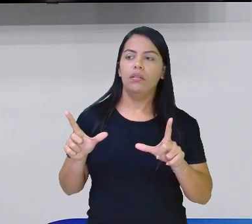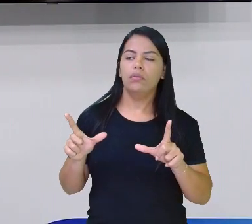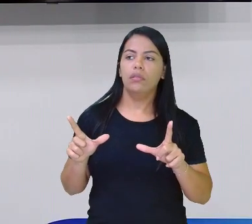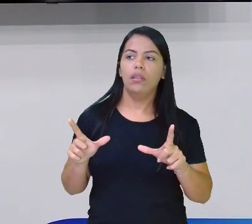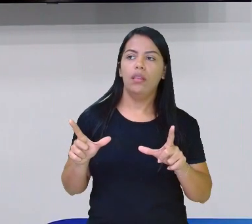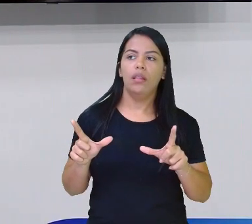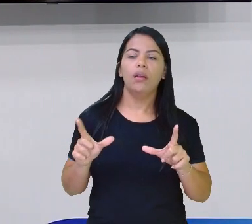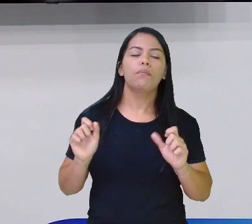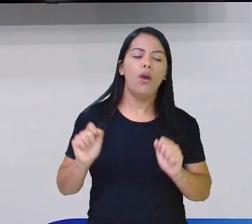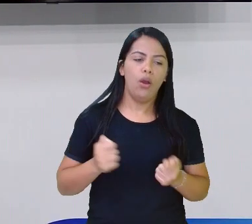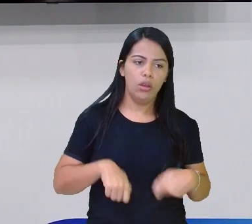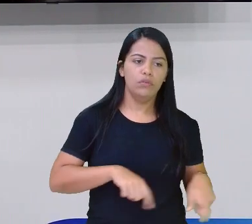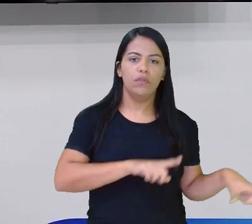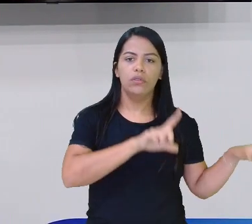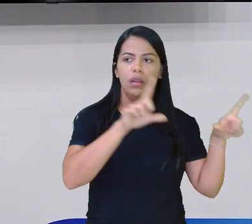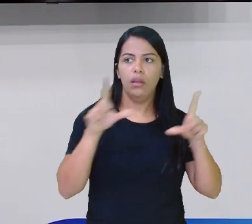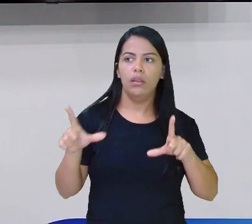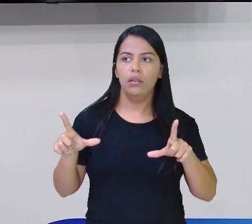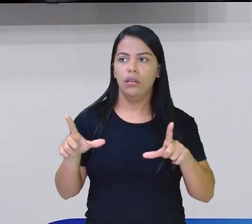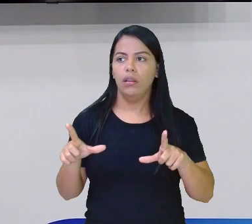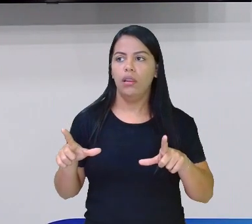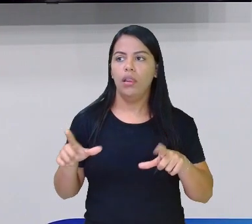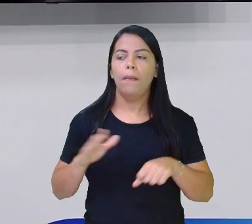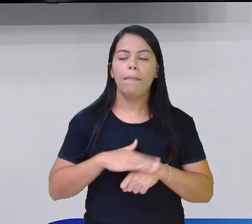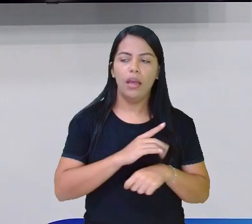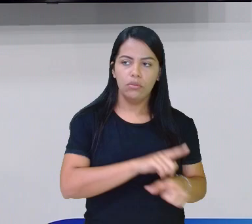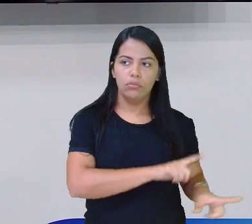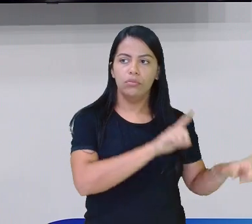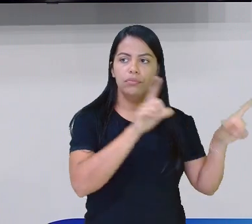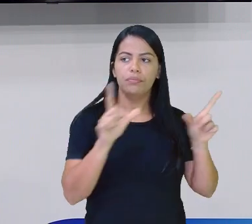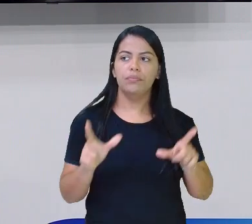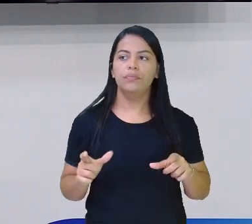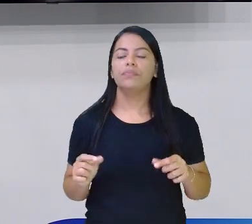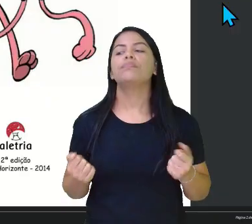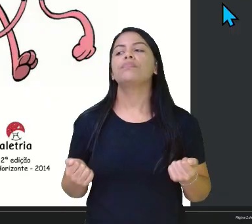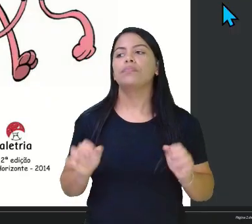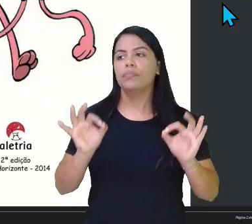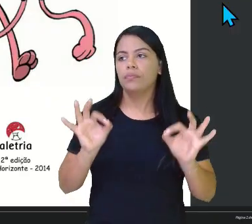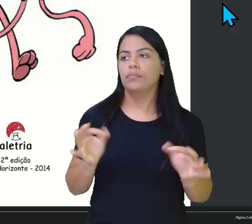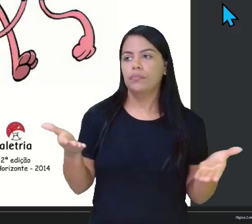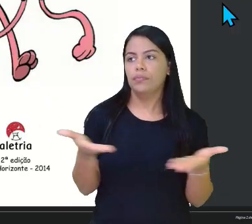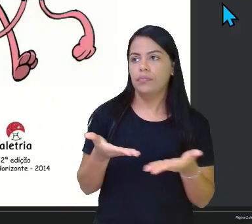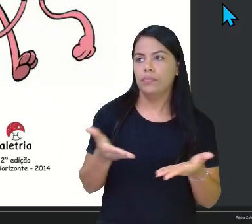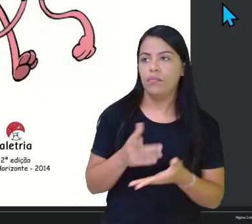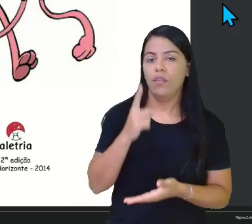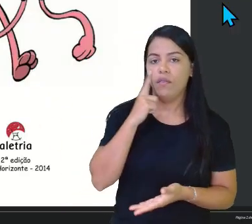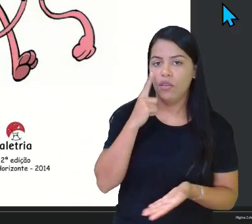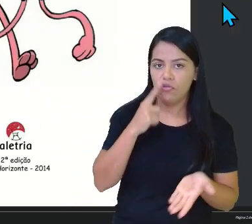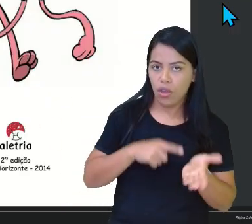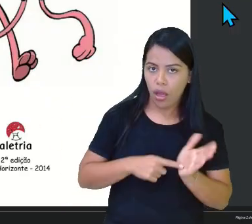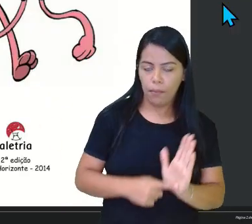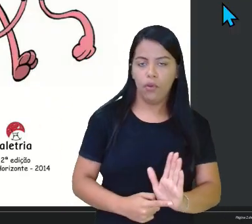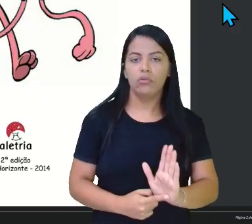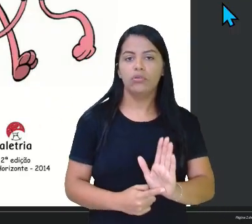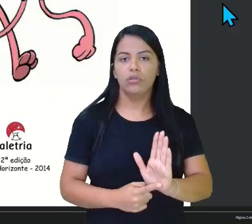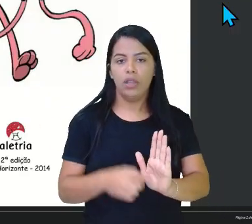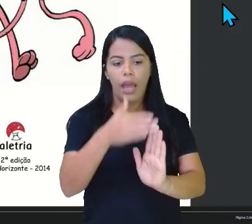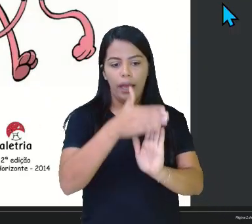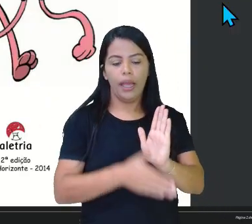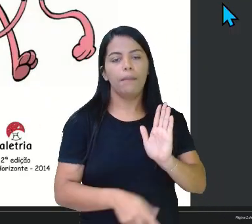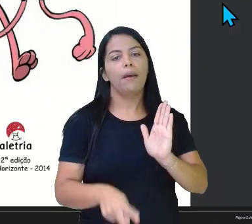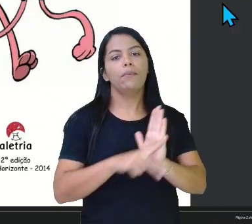Por favor, pode voltar. Por favor, mais um pouquinho. Pronto. Essa é a capa do livro. O nome do livro é